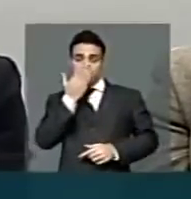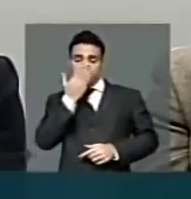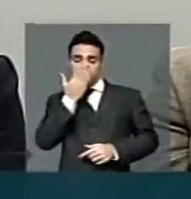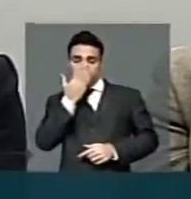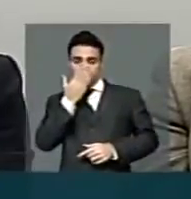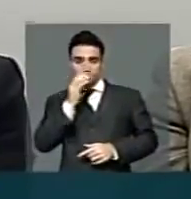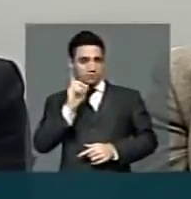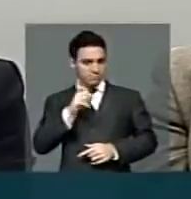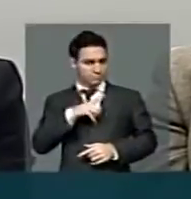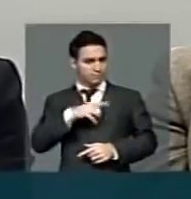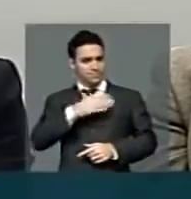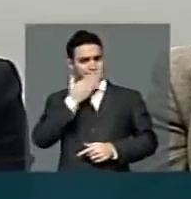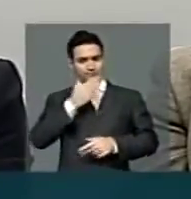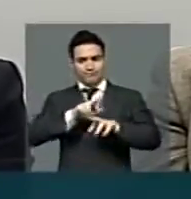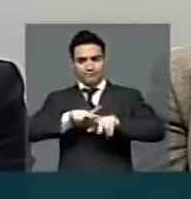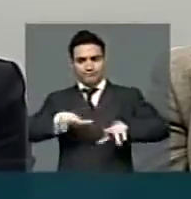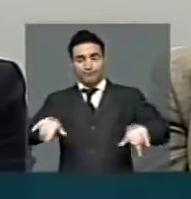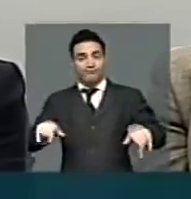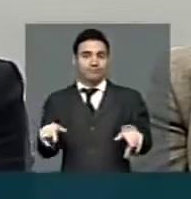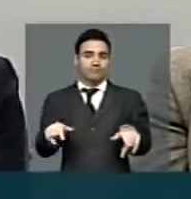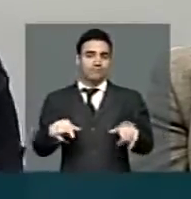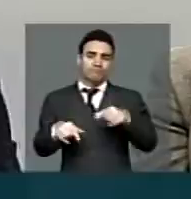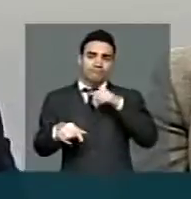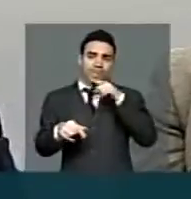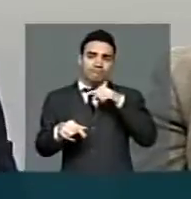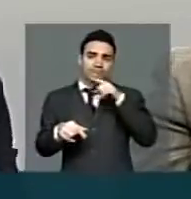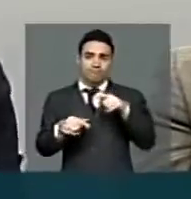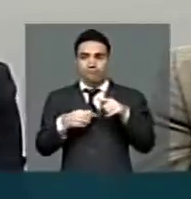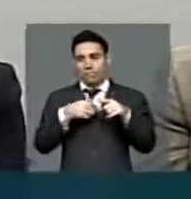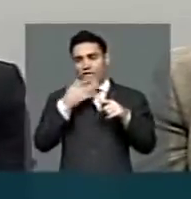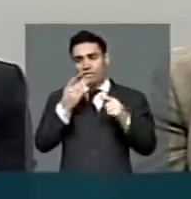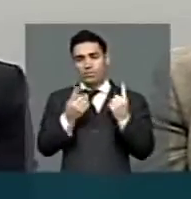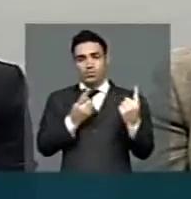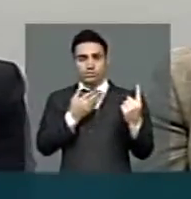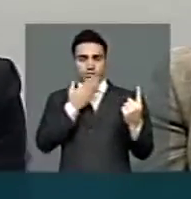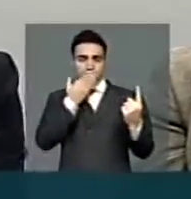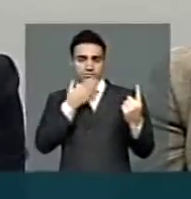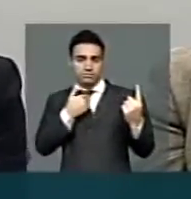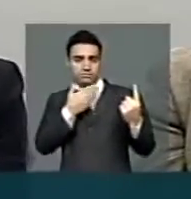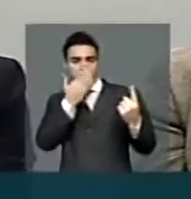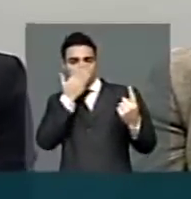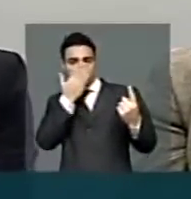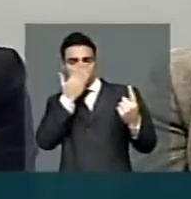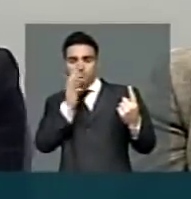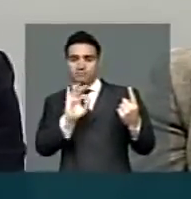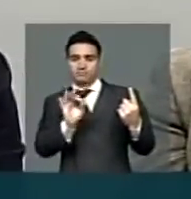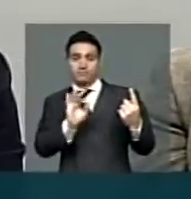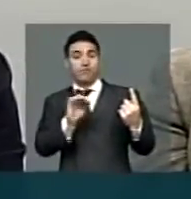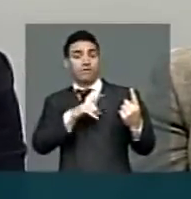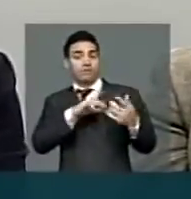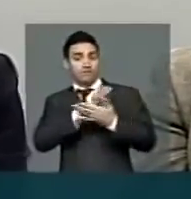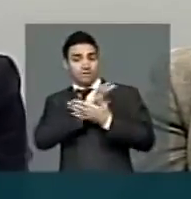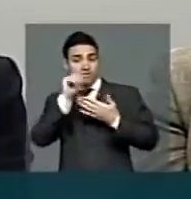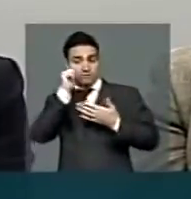tão diverso que não dá para a gente falar de um trabalho de prostituição. Quer dizer, há mulheres que trabalham em casas de prostituição em